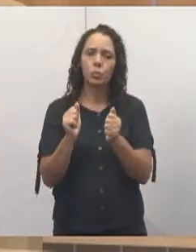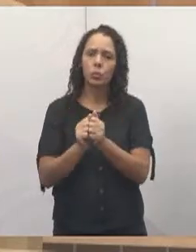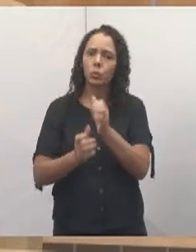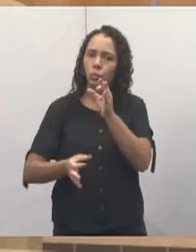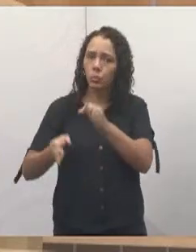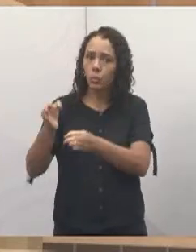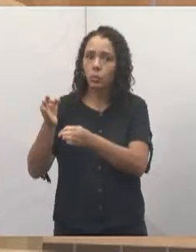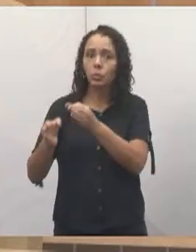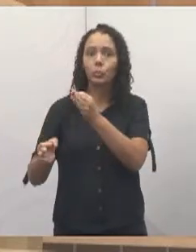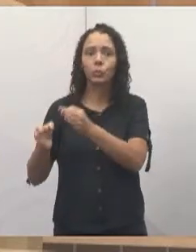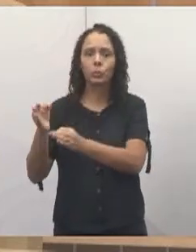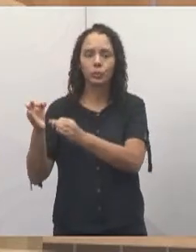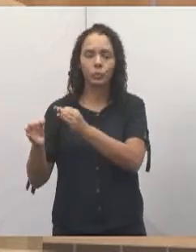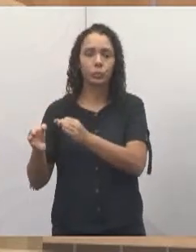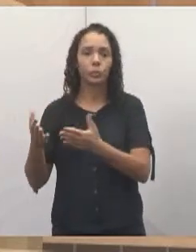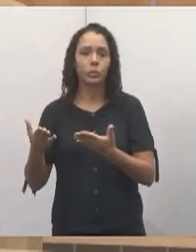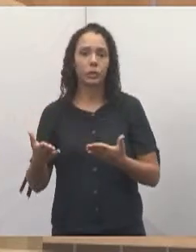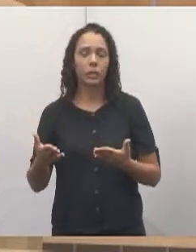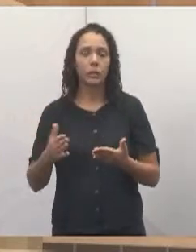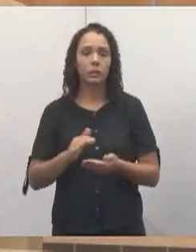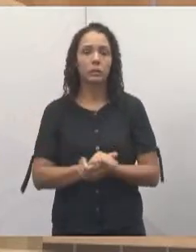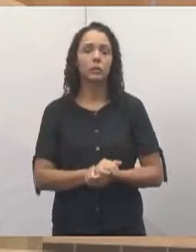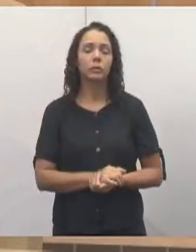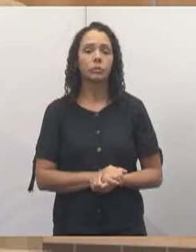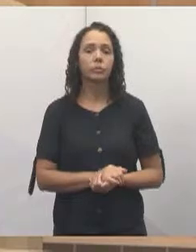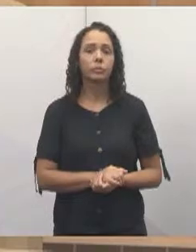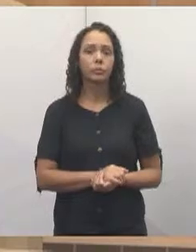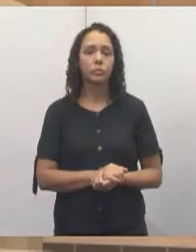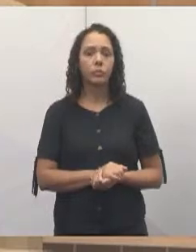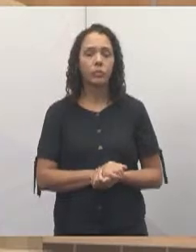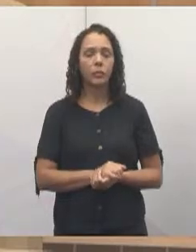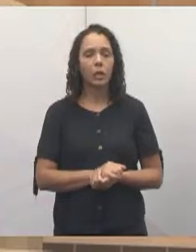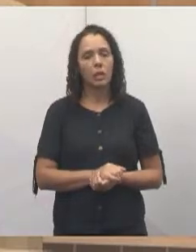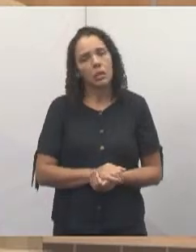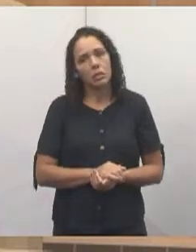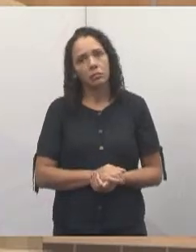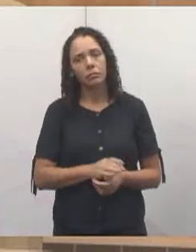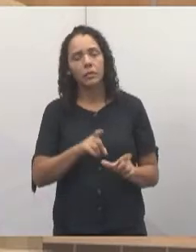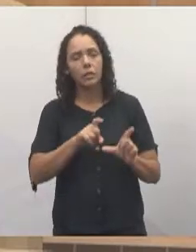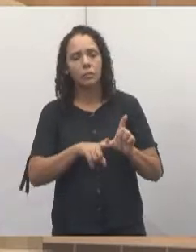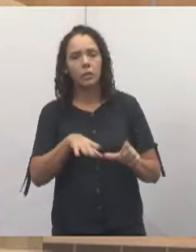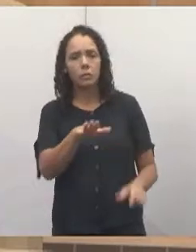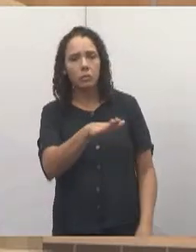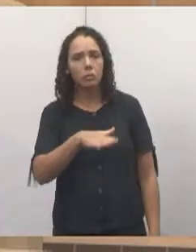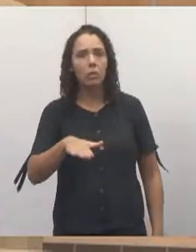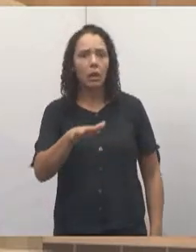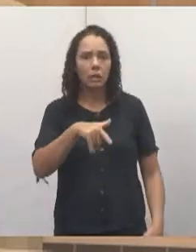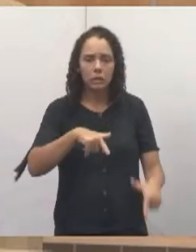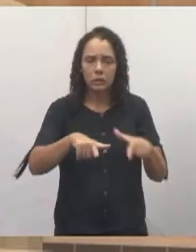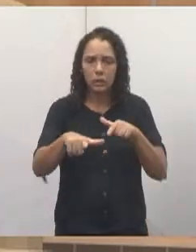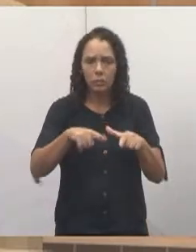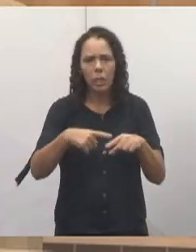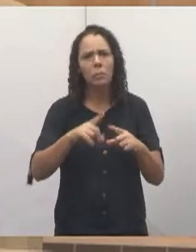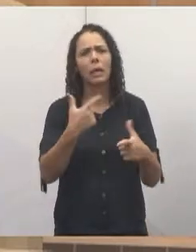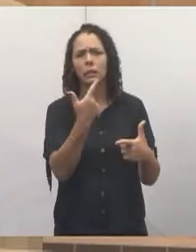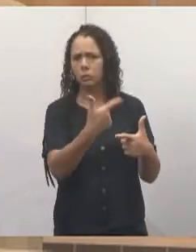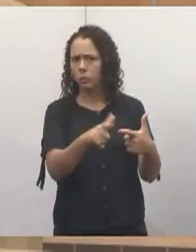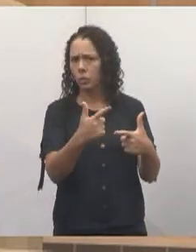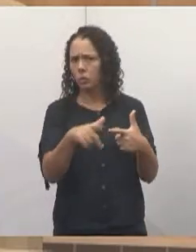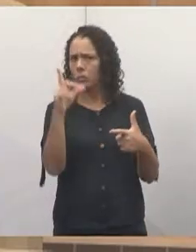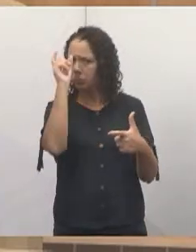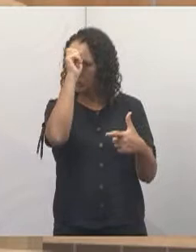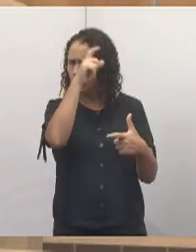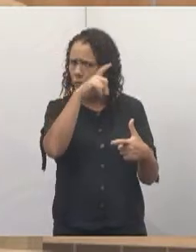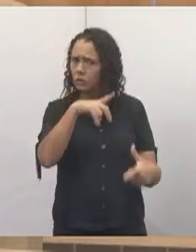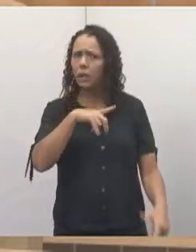tribunais. Ministério Público, Defensoria, depende da área de atuação. As dificuldades, assim, inerentes da profissão, que às